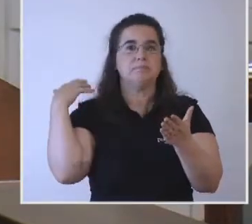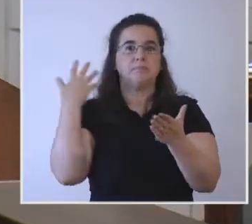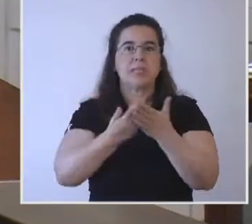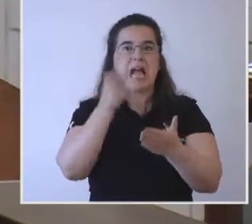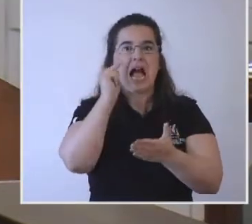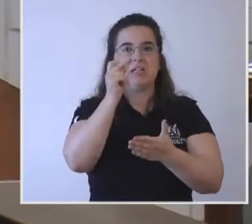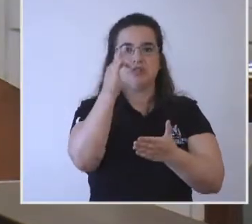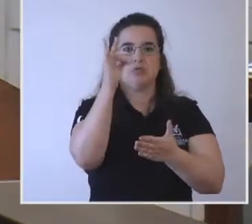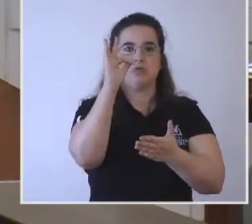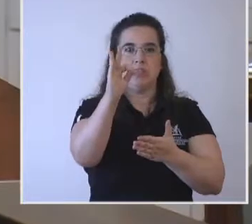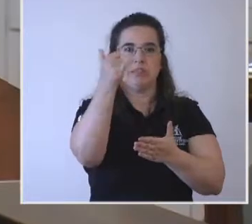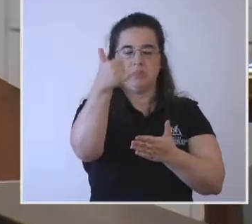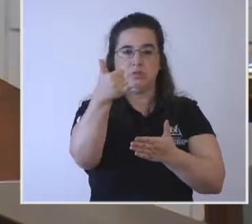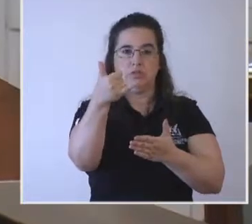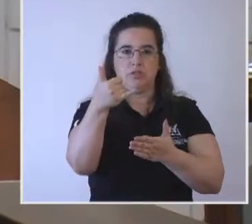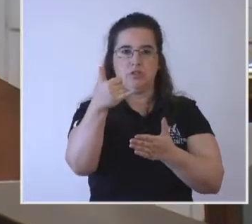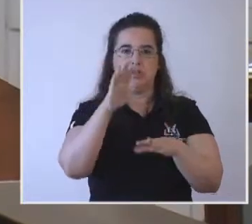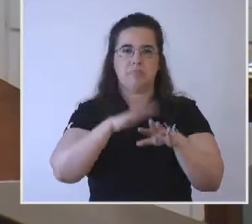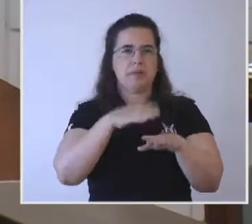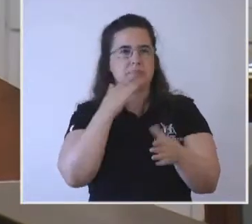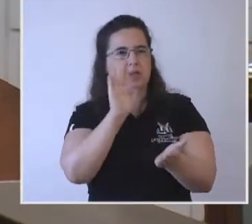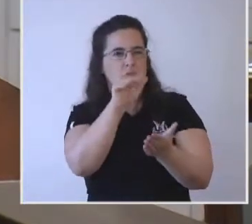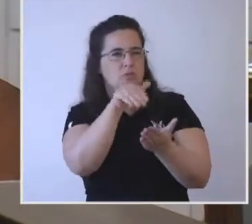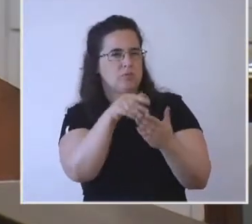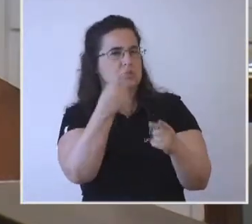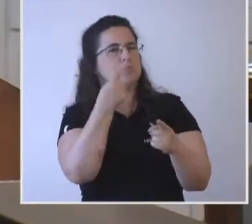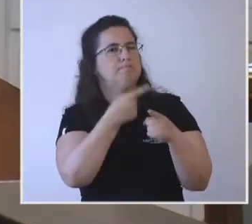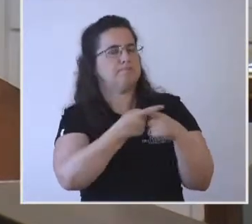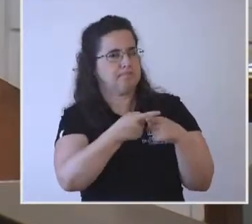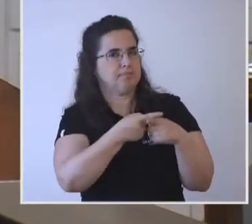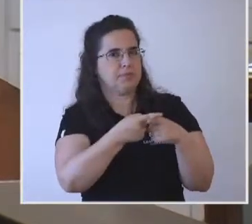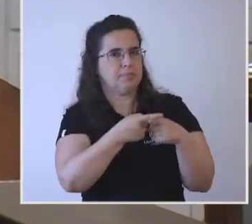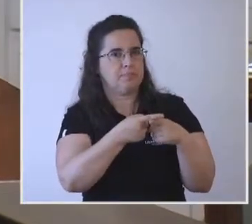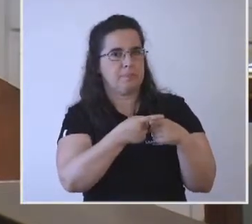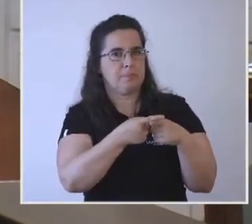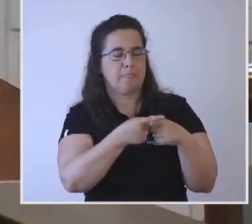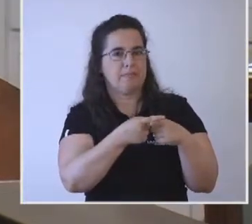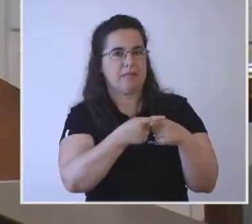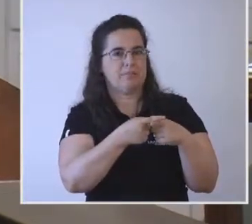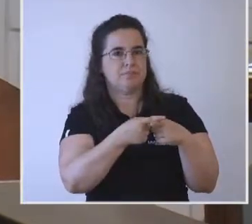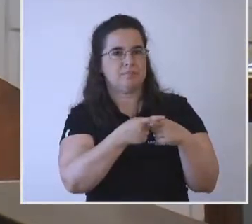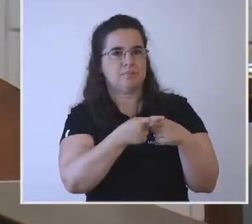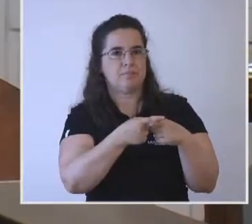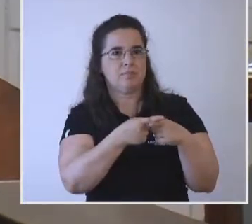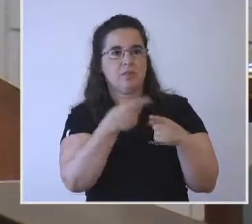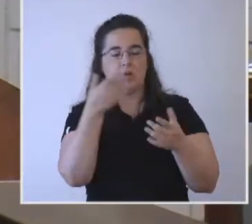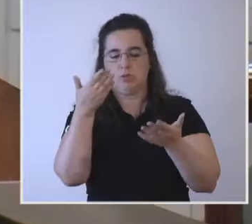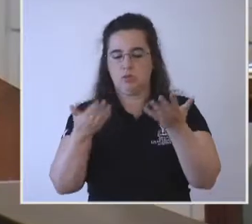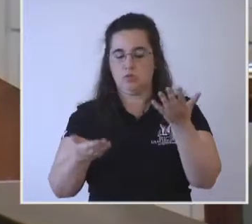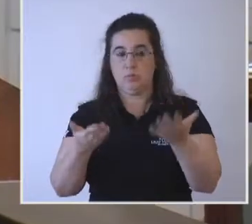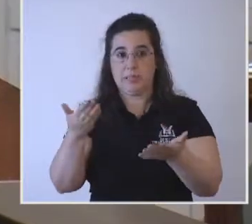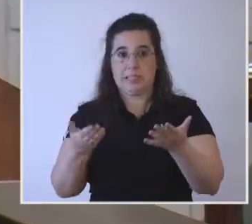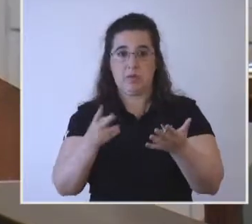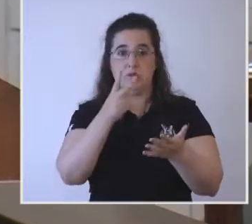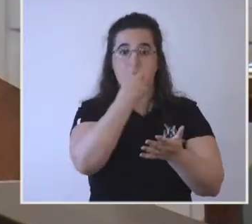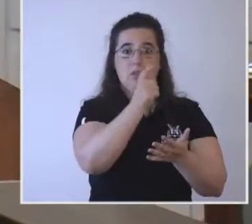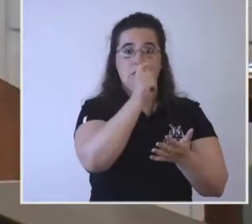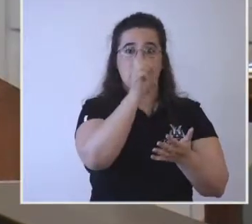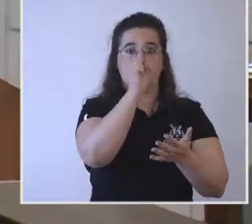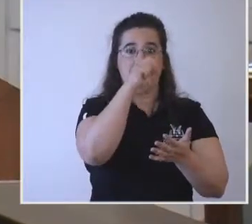E chegaram a conclusões interessantes como estas. A tal diferença entre os véganos e os